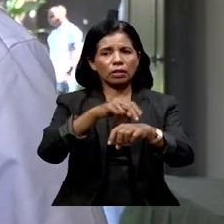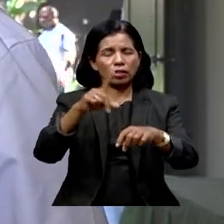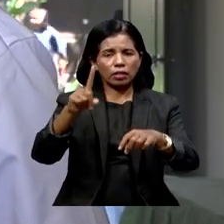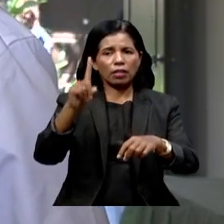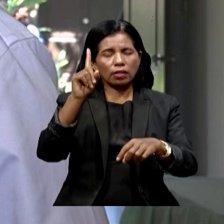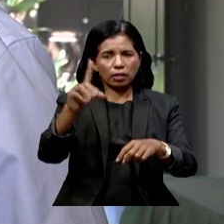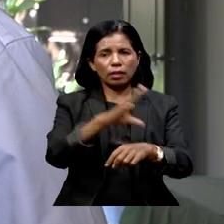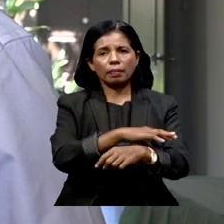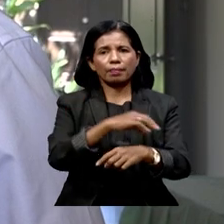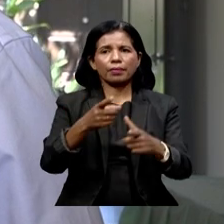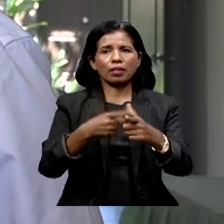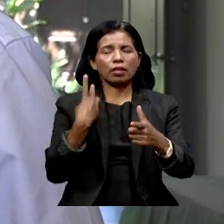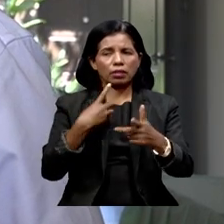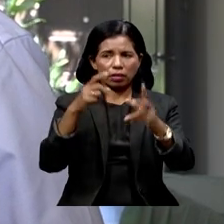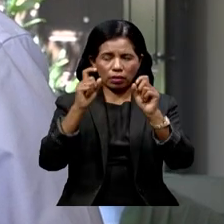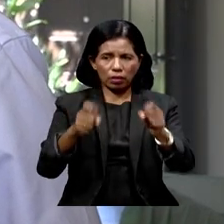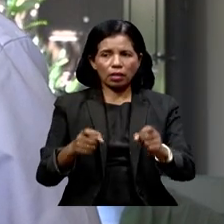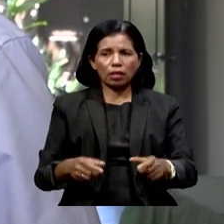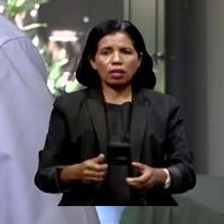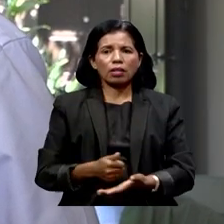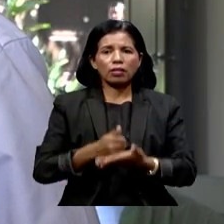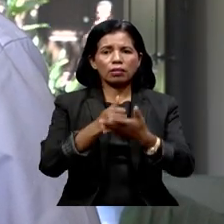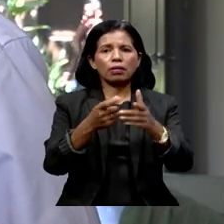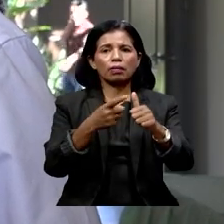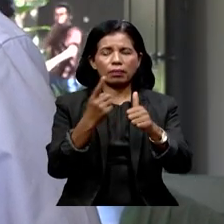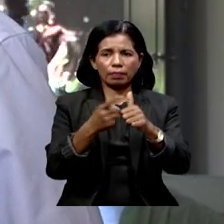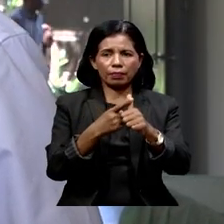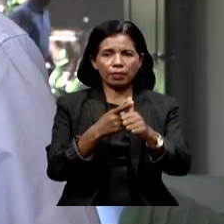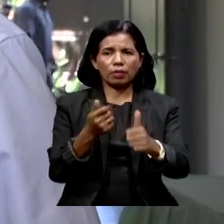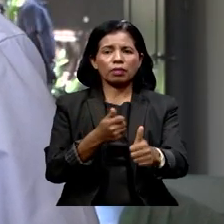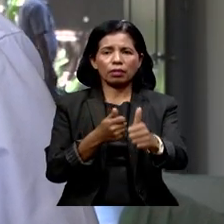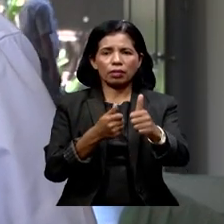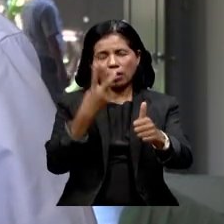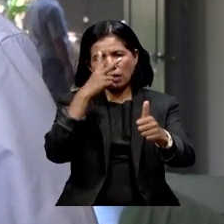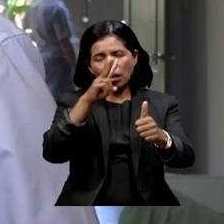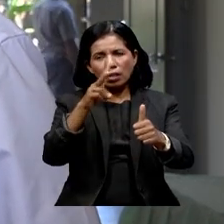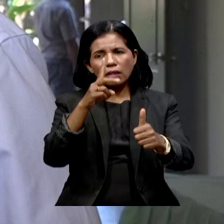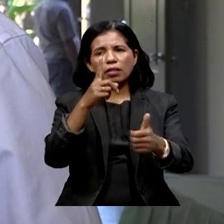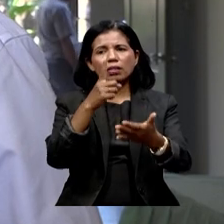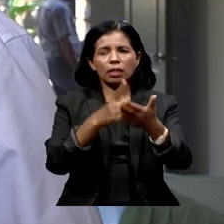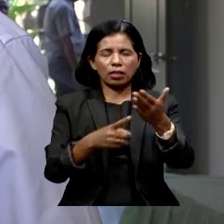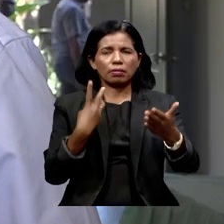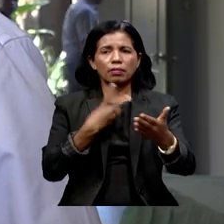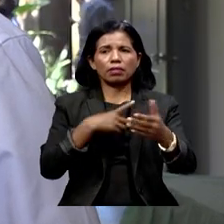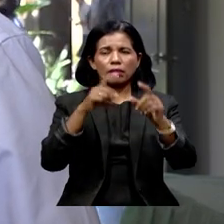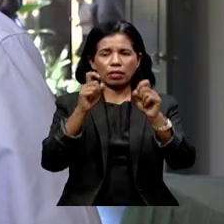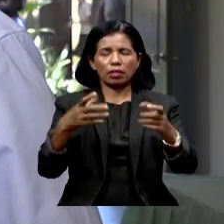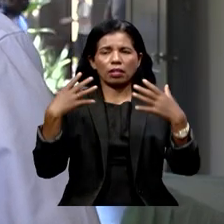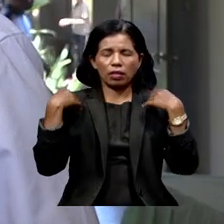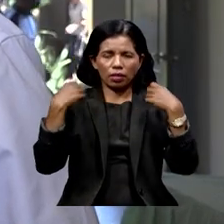maca, ita tem que empoderizar primeiro, tuir, haretok saída maca, ita tem que a